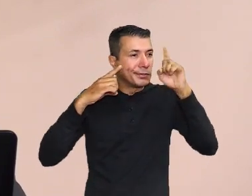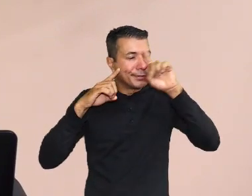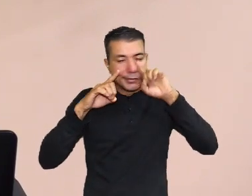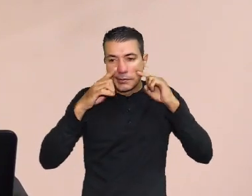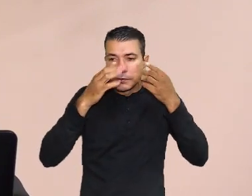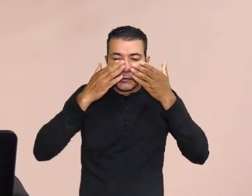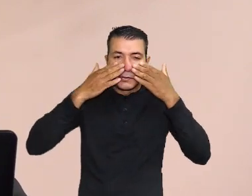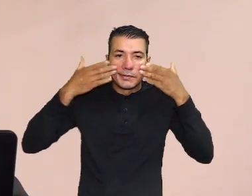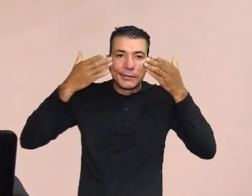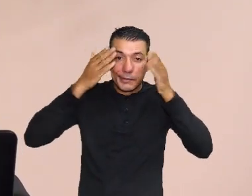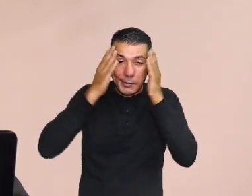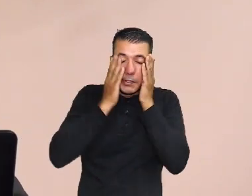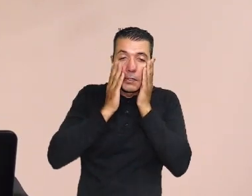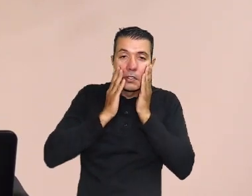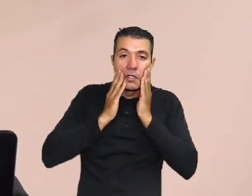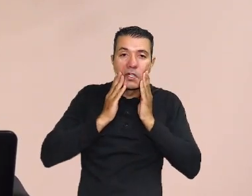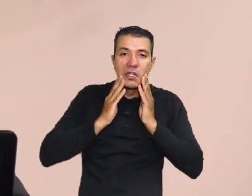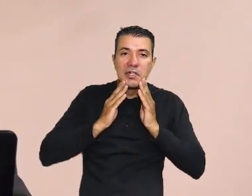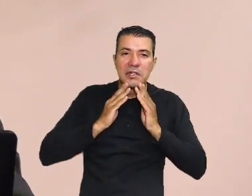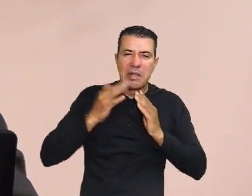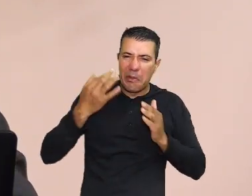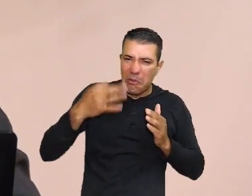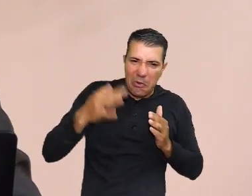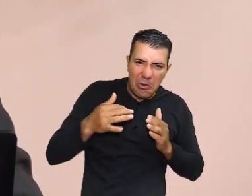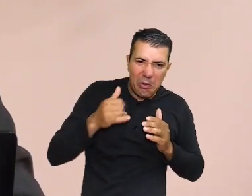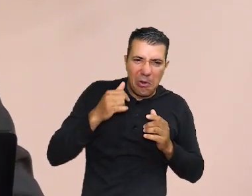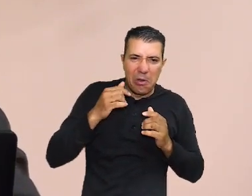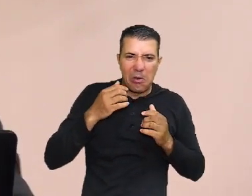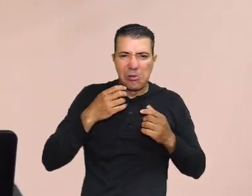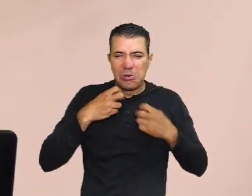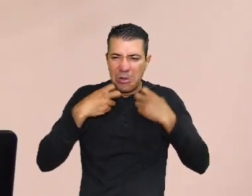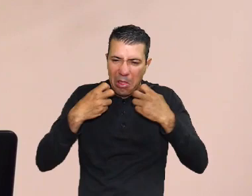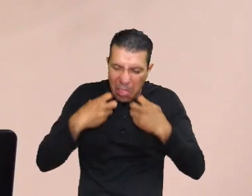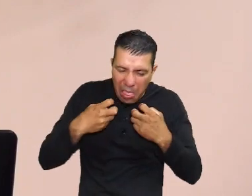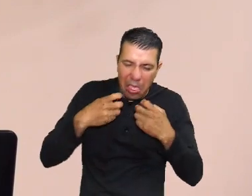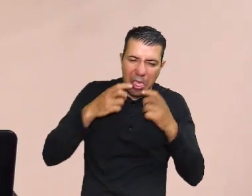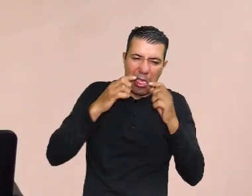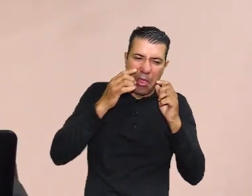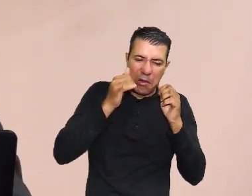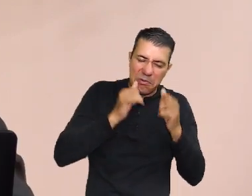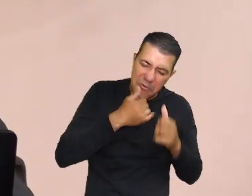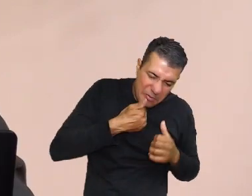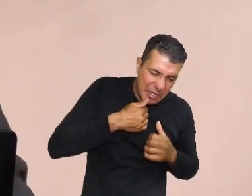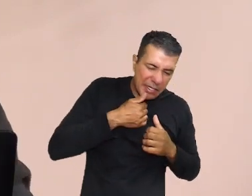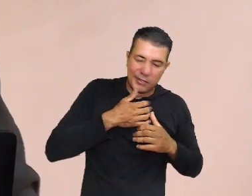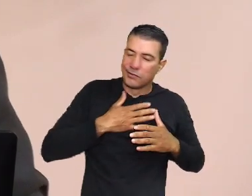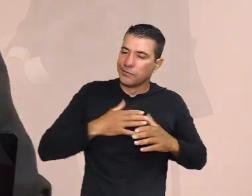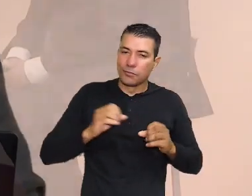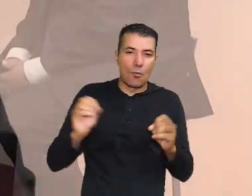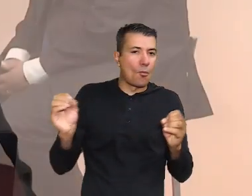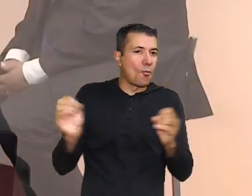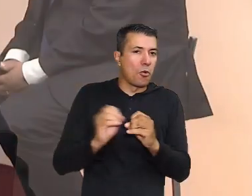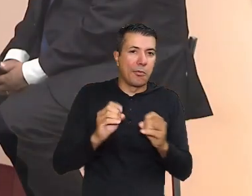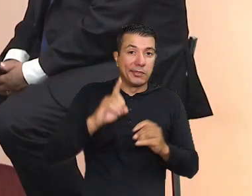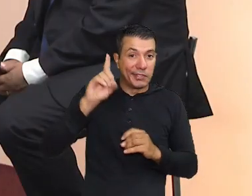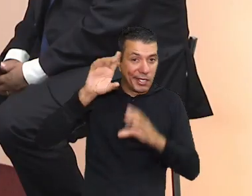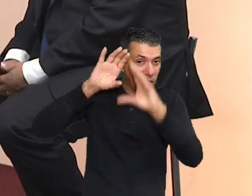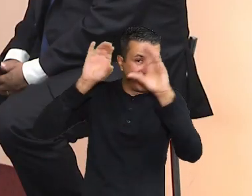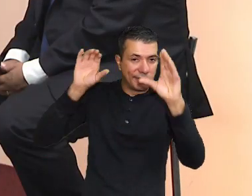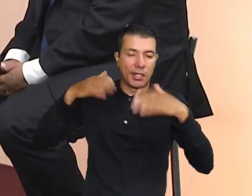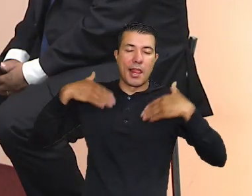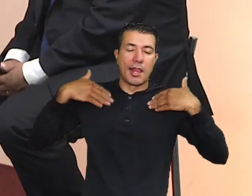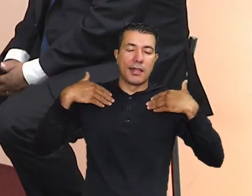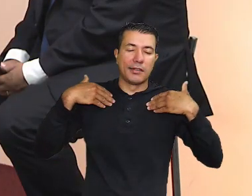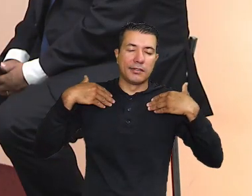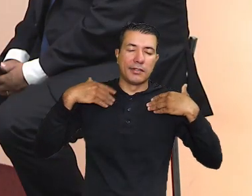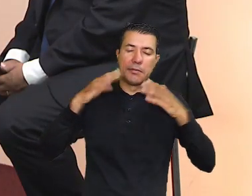haverá luto, nem pranto, nem dor, porque as primeiras coisas passaram. Ore comigo, por favor, vamos falar com Deus. Querido Deus